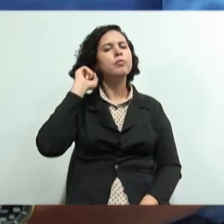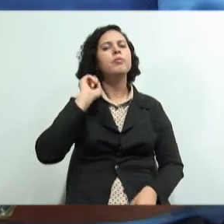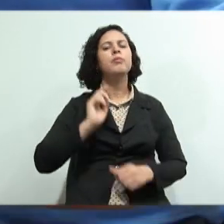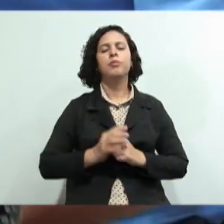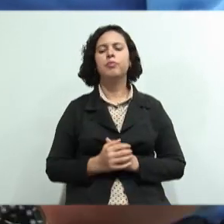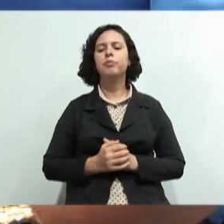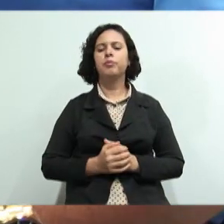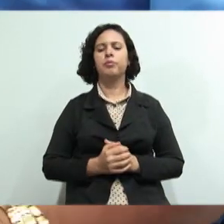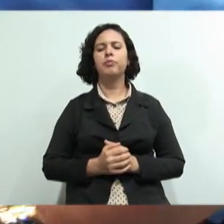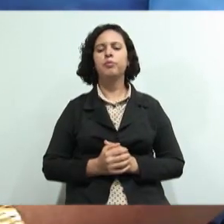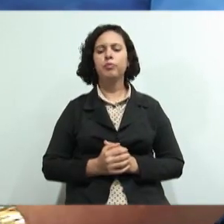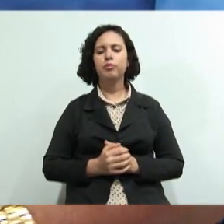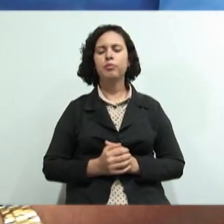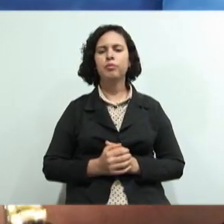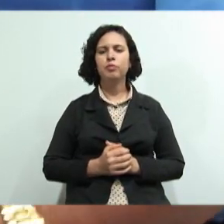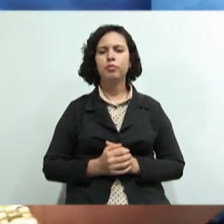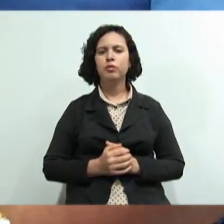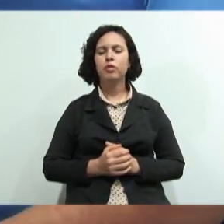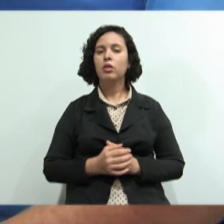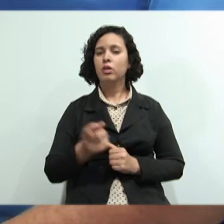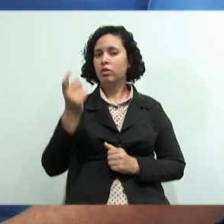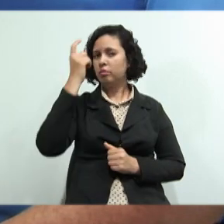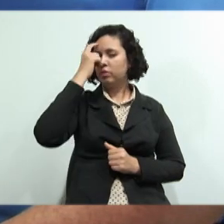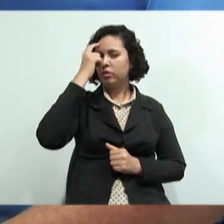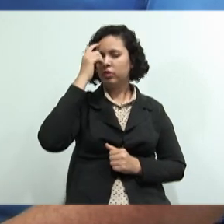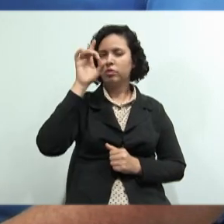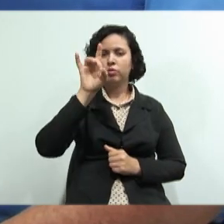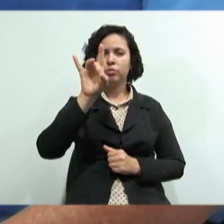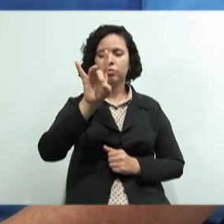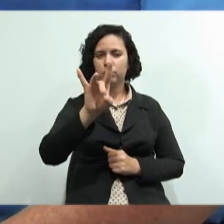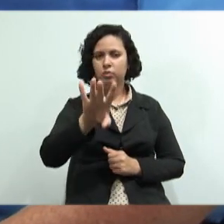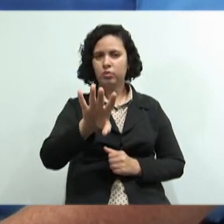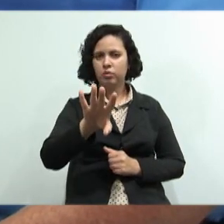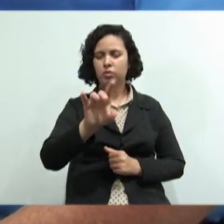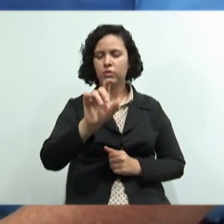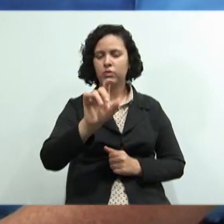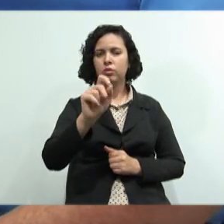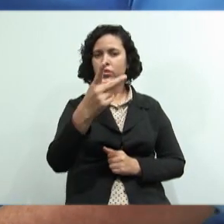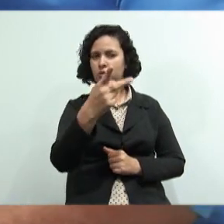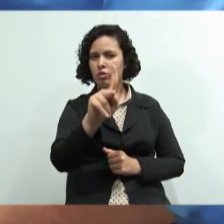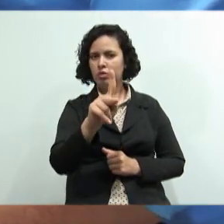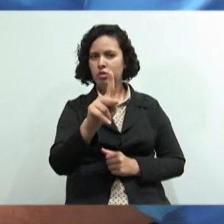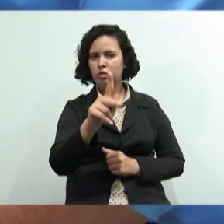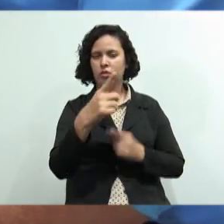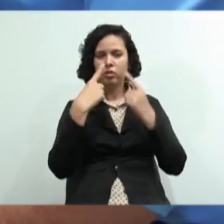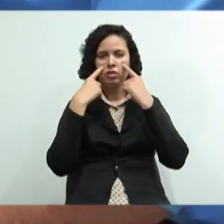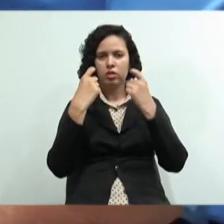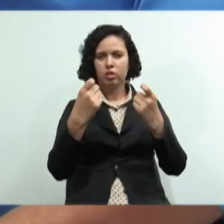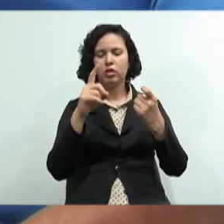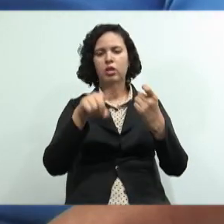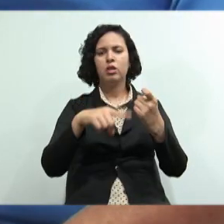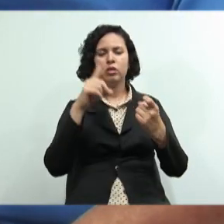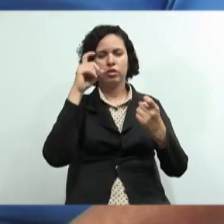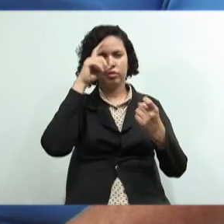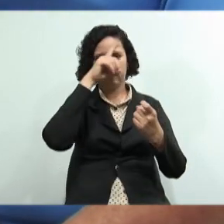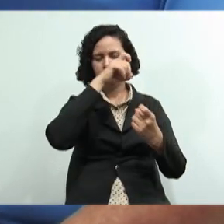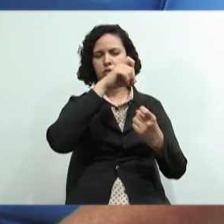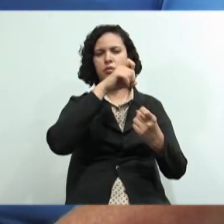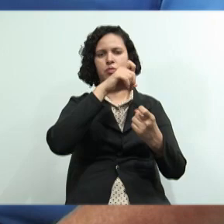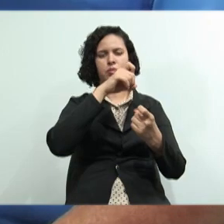só no seu interesse, não da coletividade, você observa que é difícil passar uma